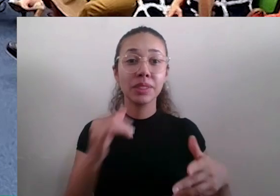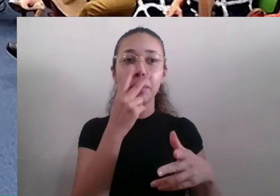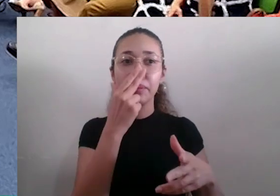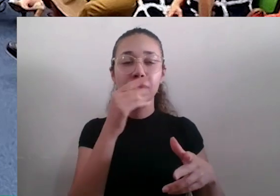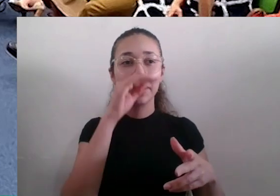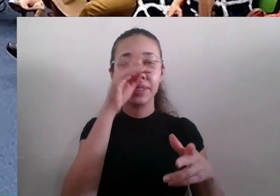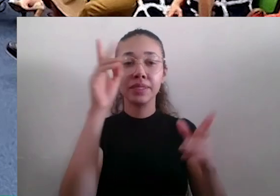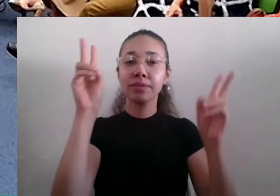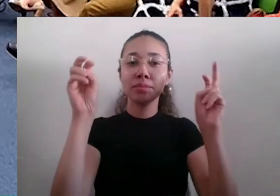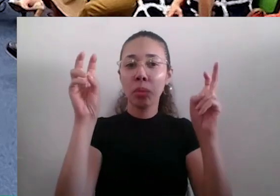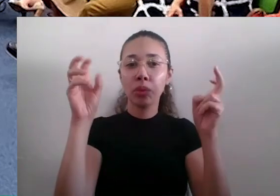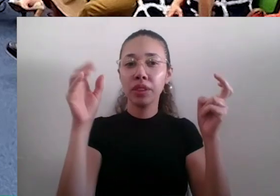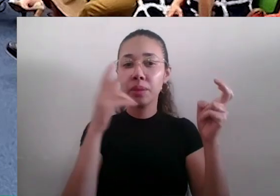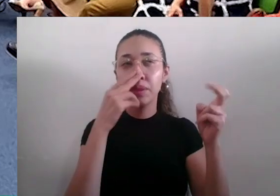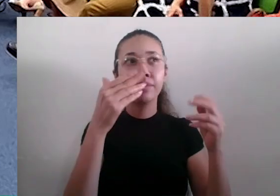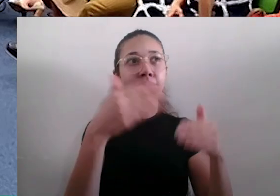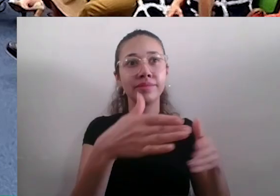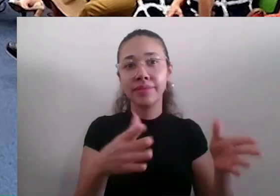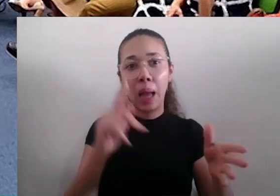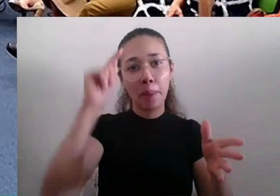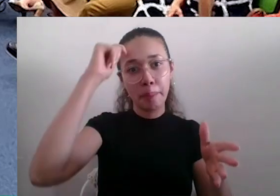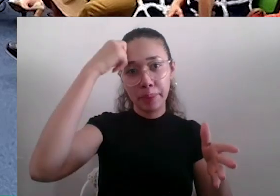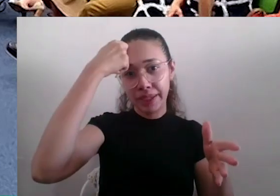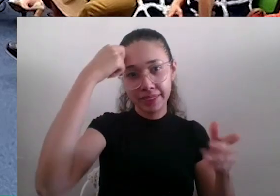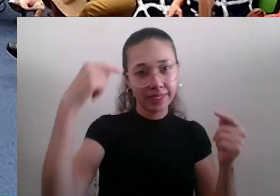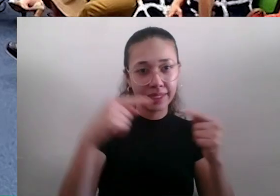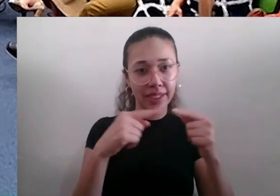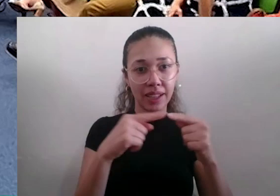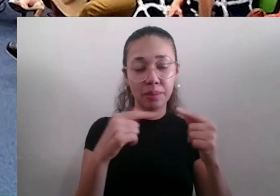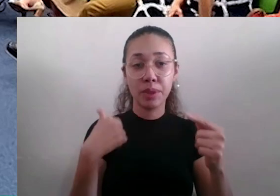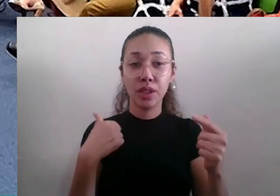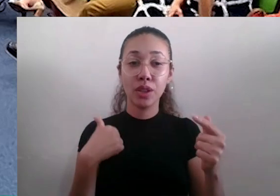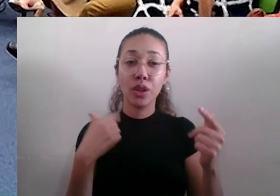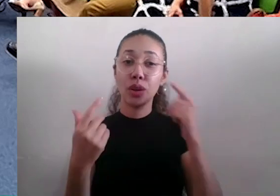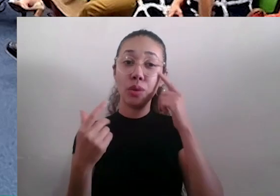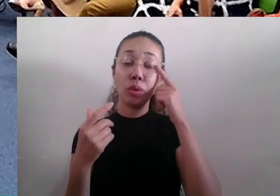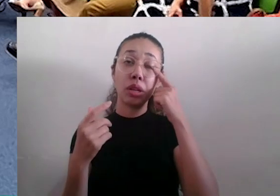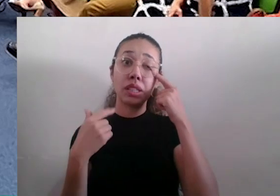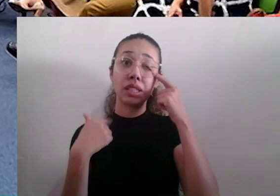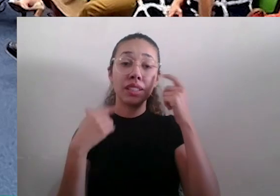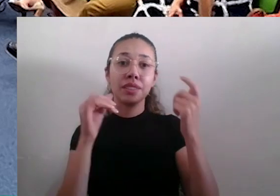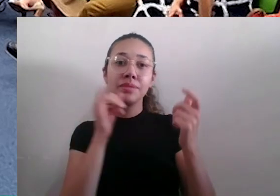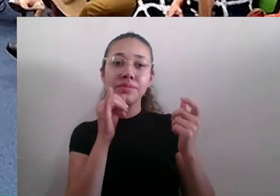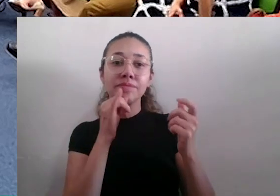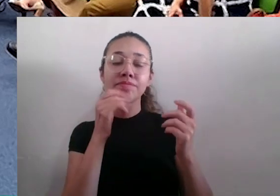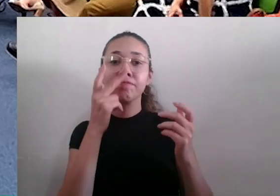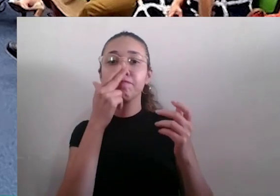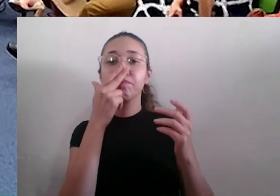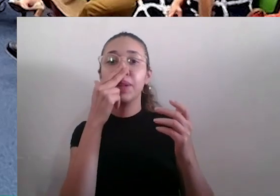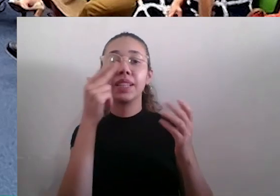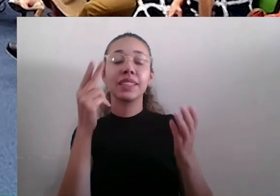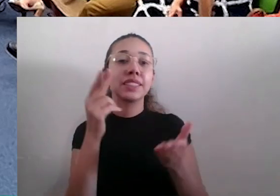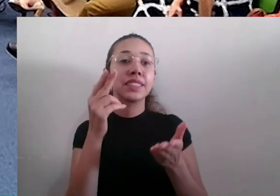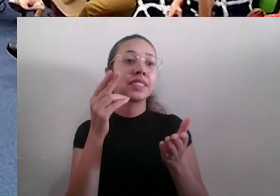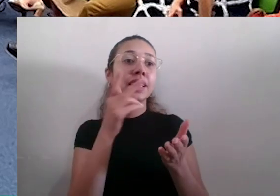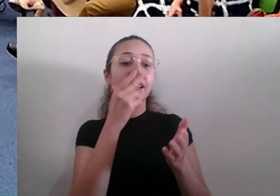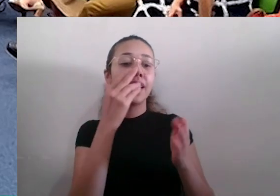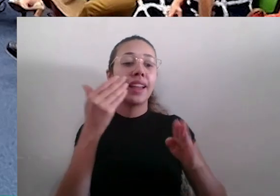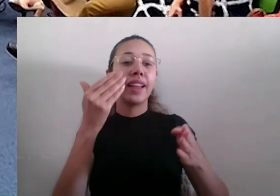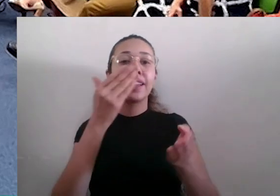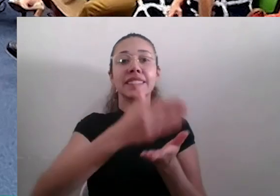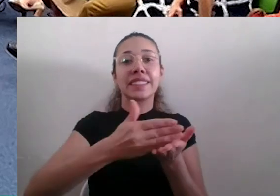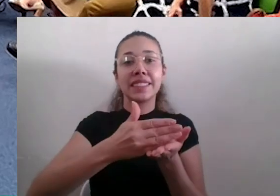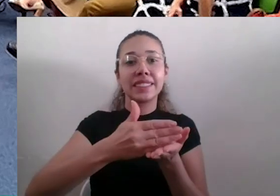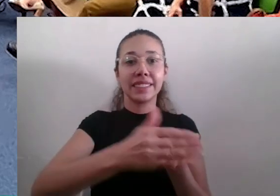porque não sei se eu vou me conseguir me expressar mas eu eu tenho receio de ficar ali ia no sentido de alcance Não no sentido